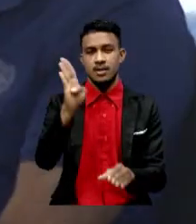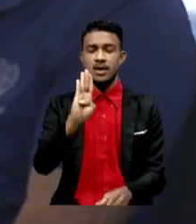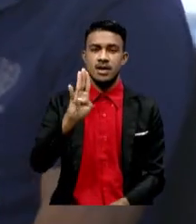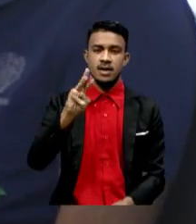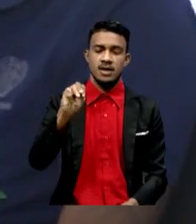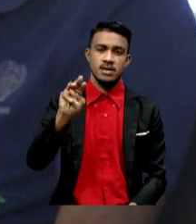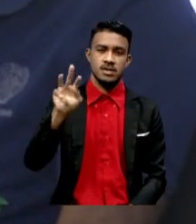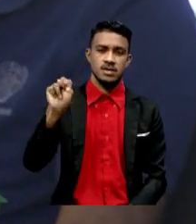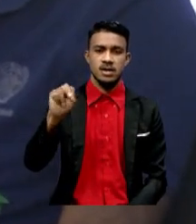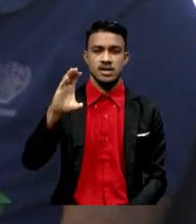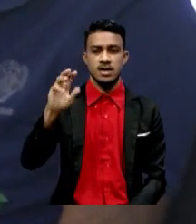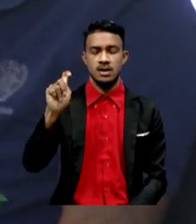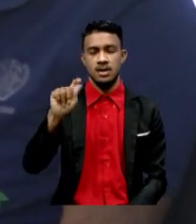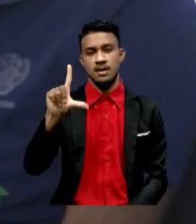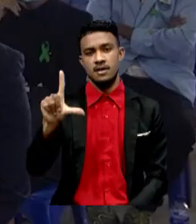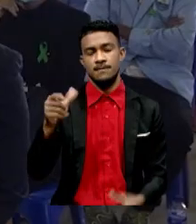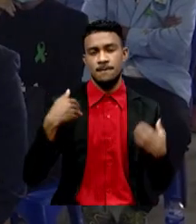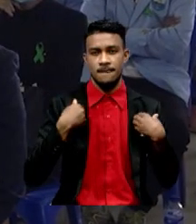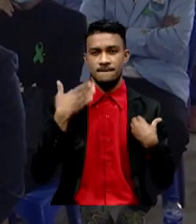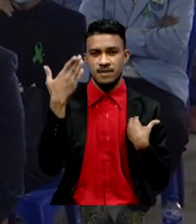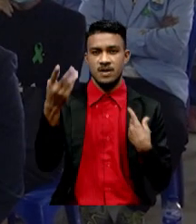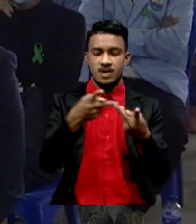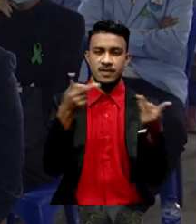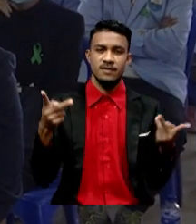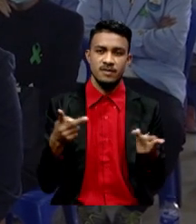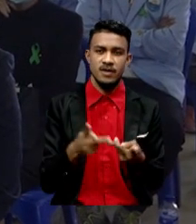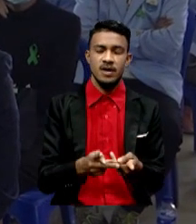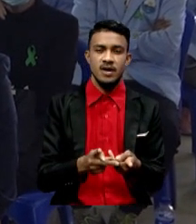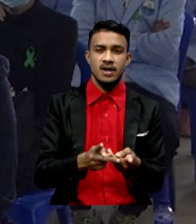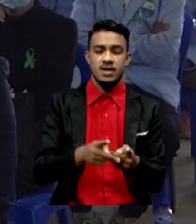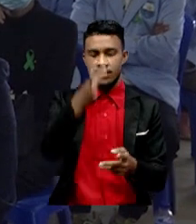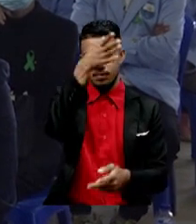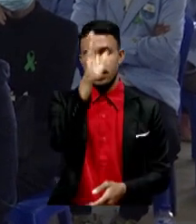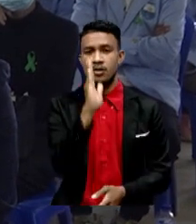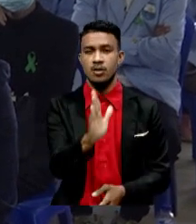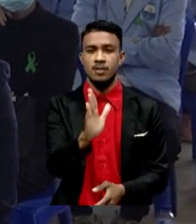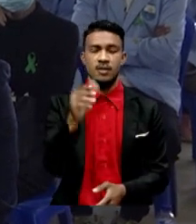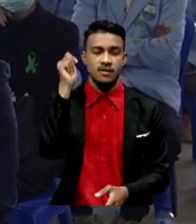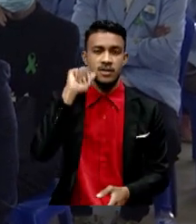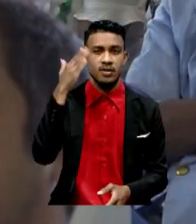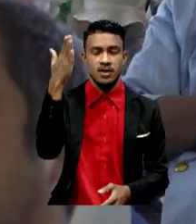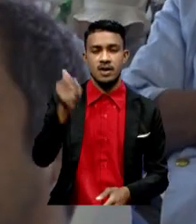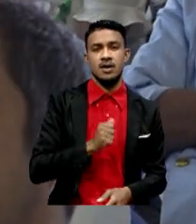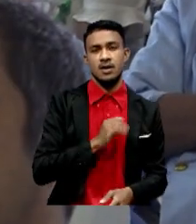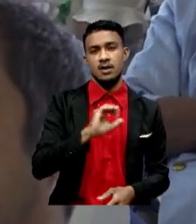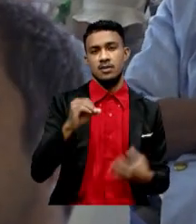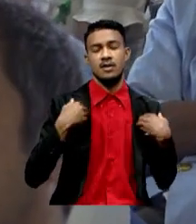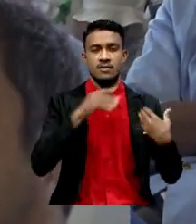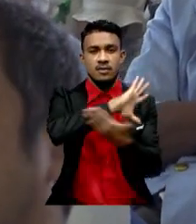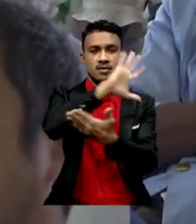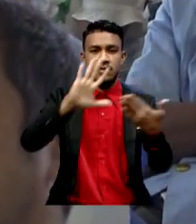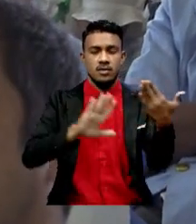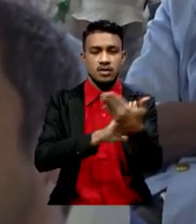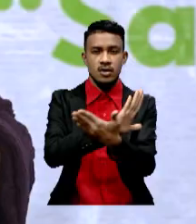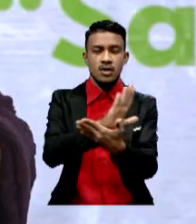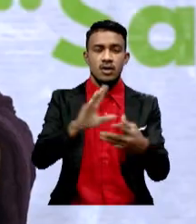lansamento Bolsa da Mãe ne realiza iha salaun parokial Nossa Senhora de Fátima Ainaro Vila iha ambitu selebrasaun loro nasional